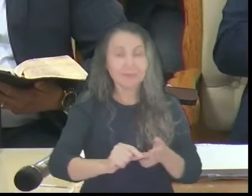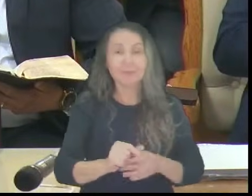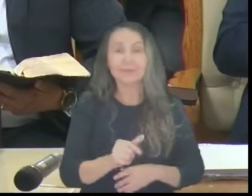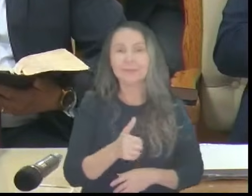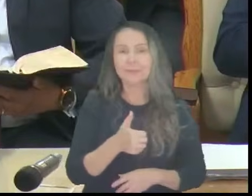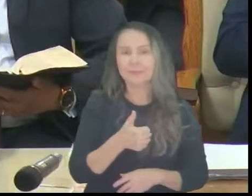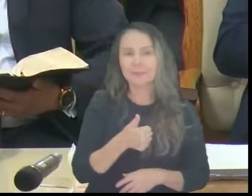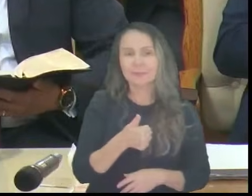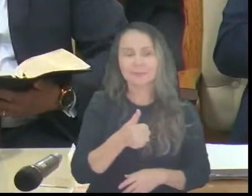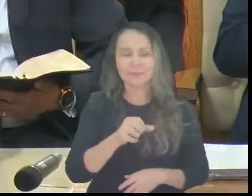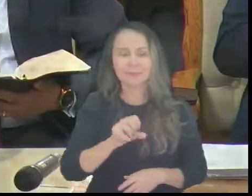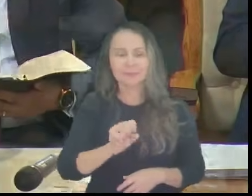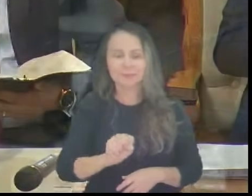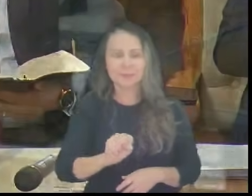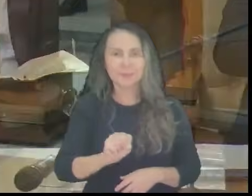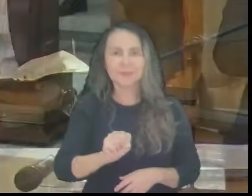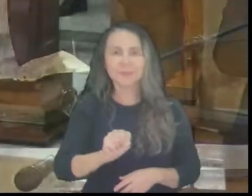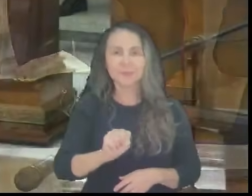18. Glória a Deus.